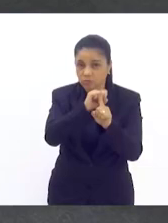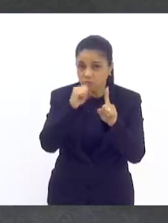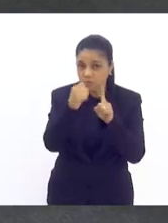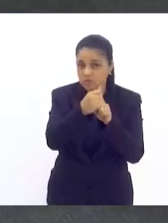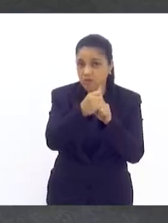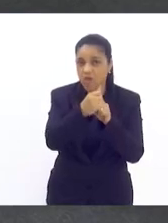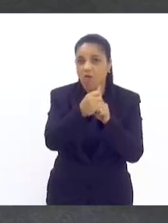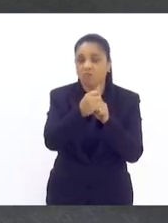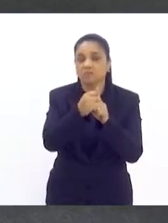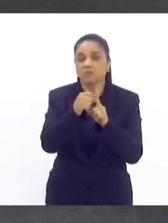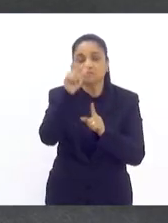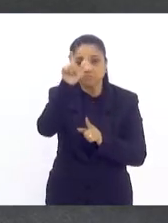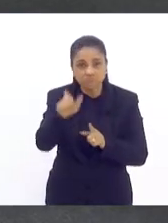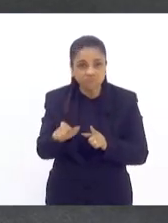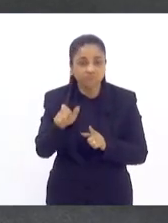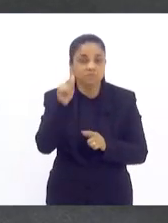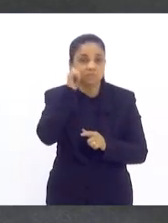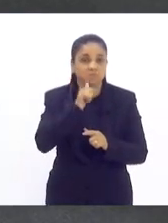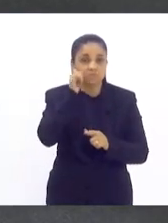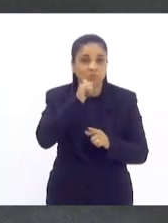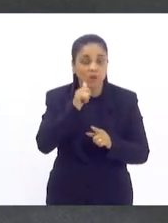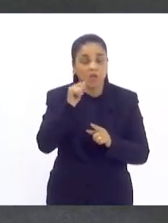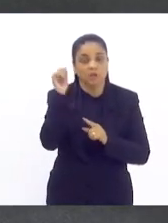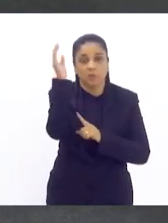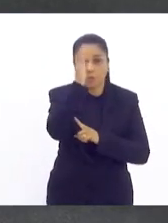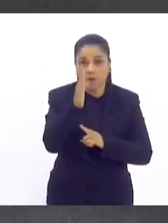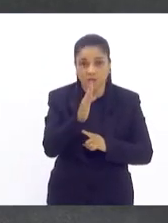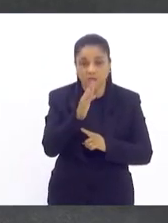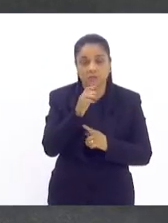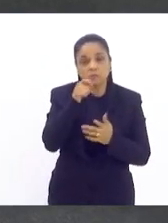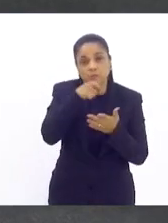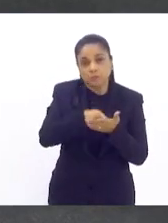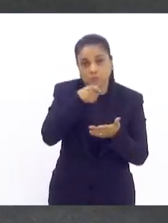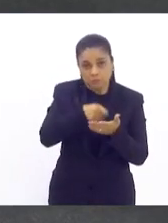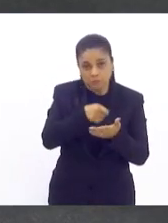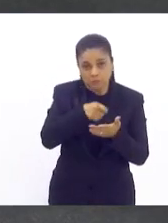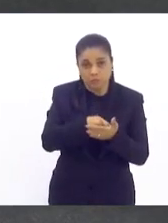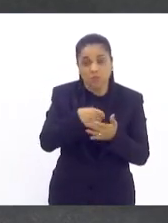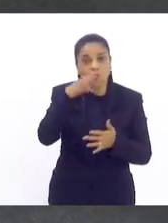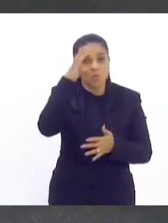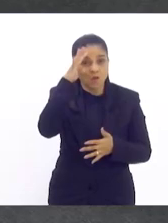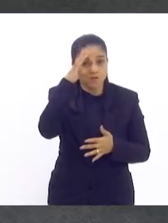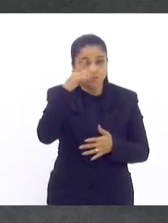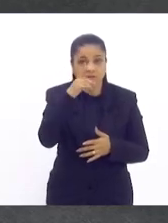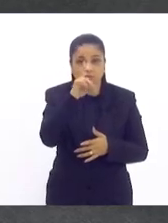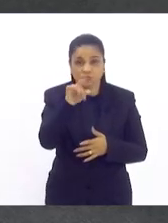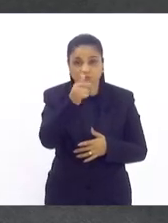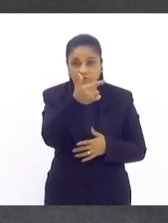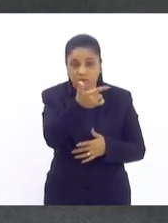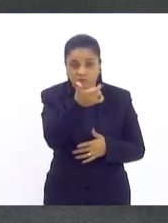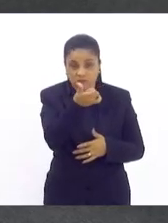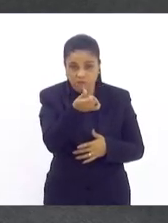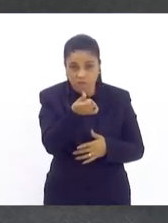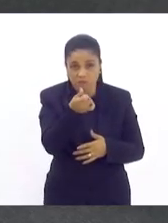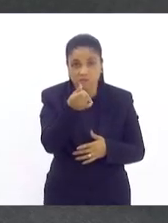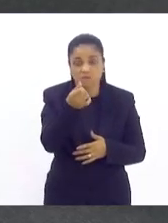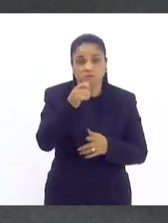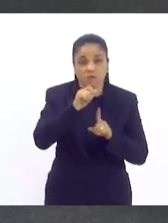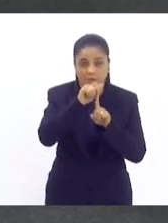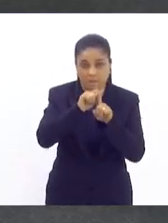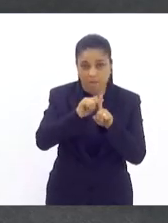das mulheres negras no país então nessa quarta-feira dia 26/04 às 17:30